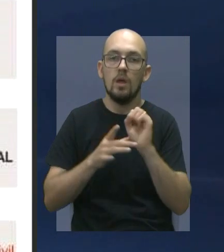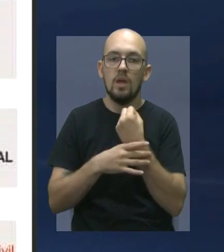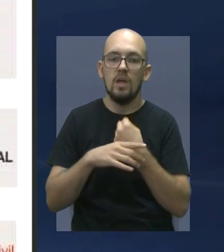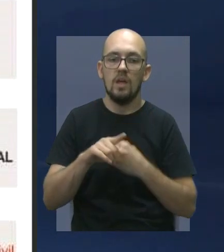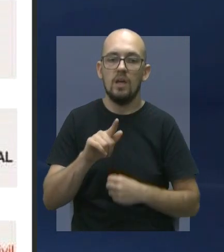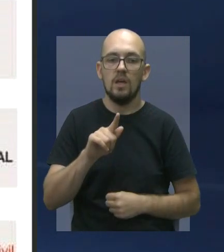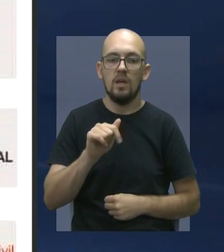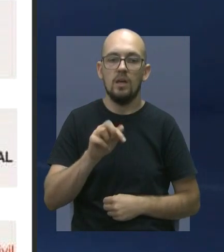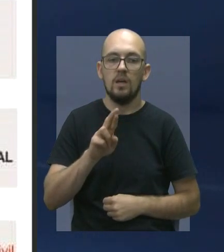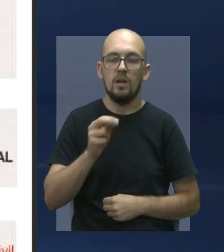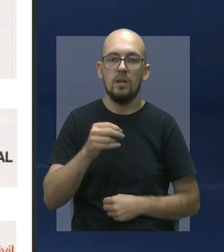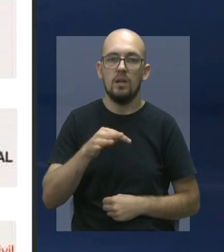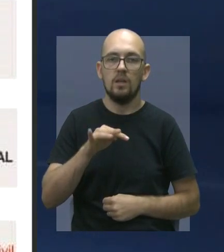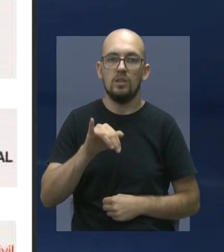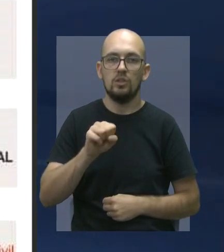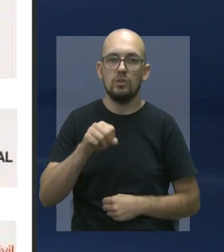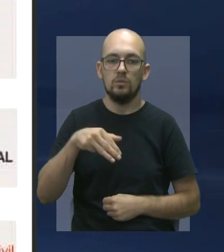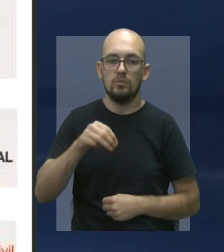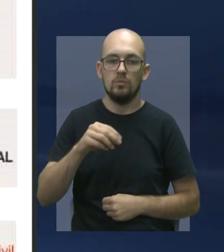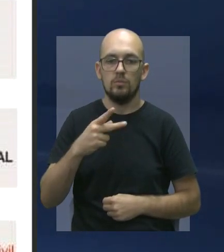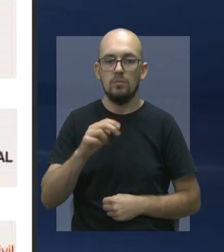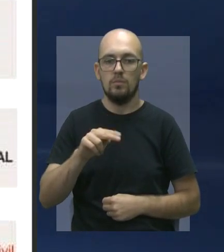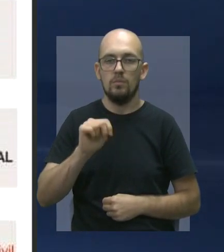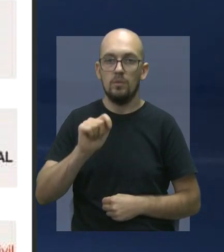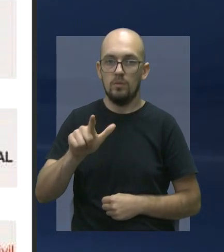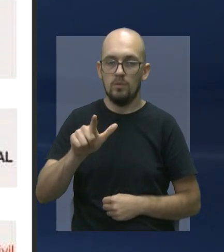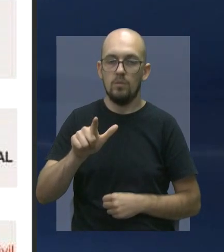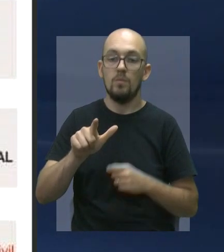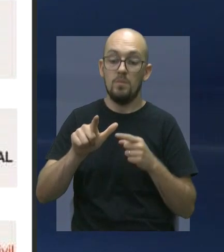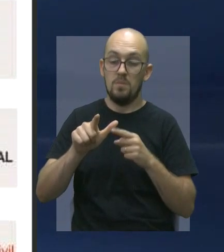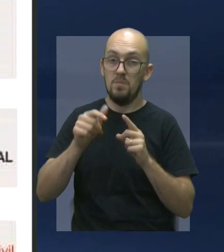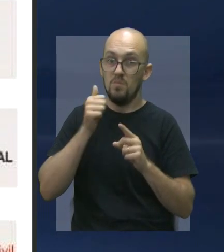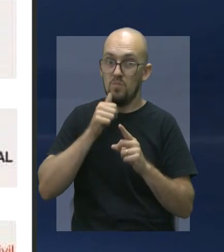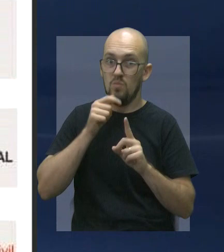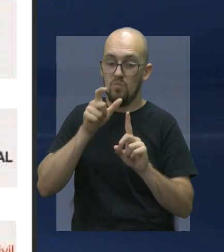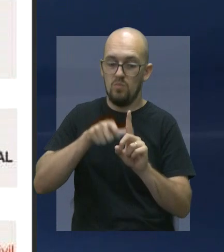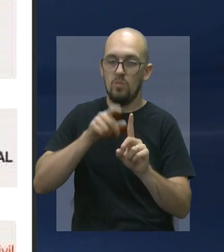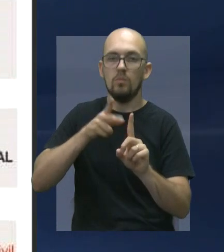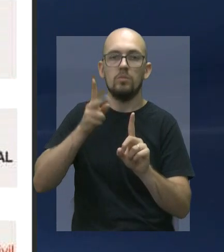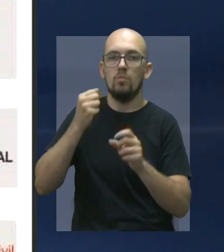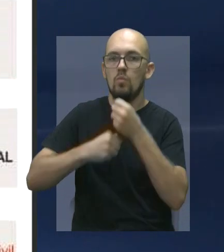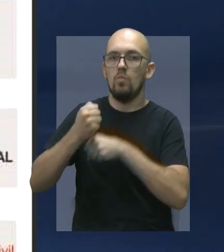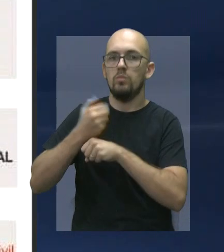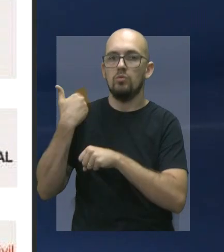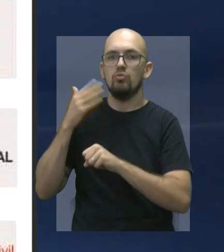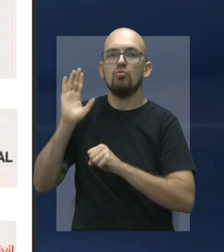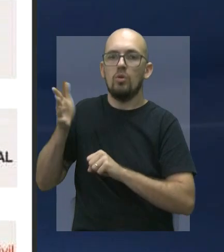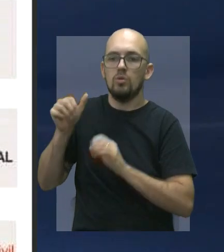também foi palestrante o ano passado e, após esse encerramento,